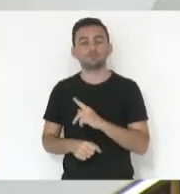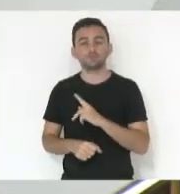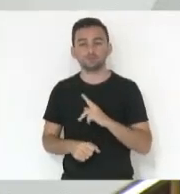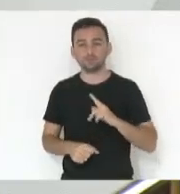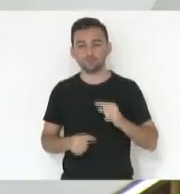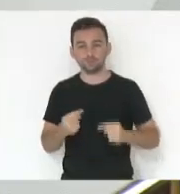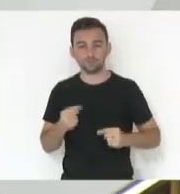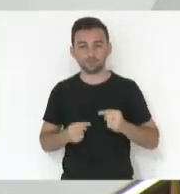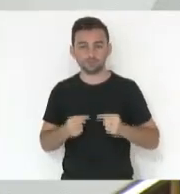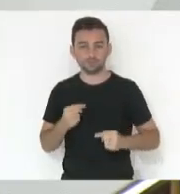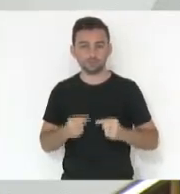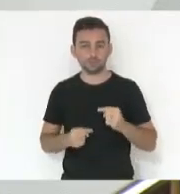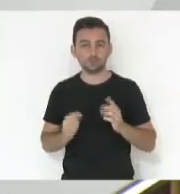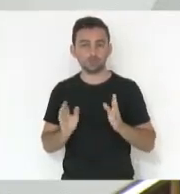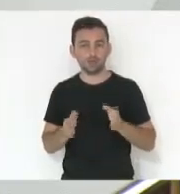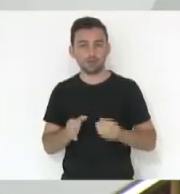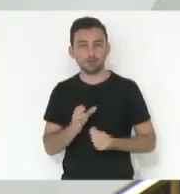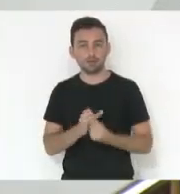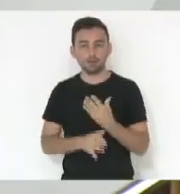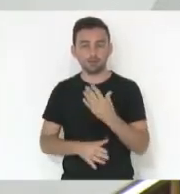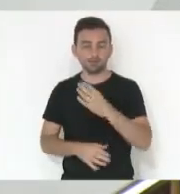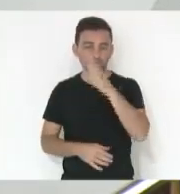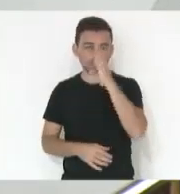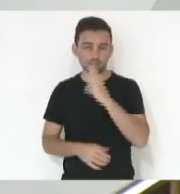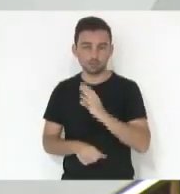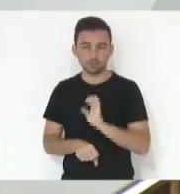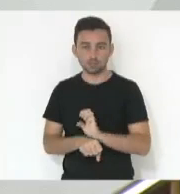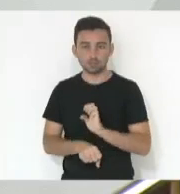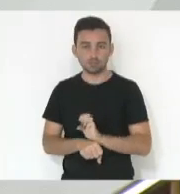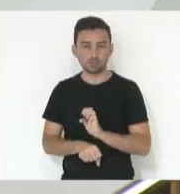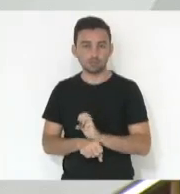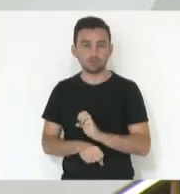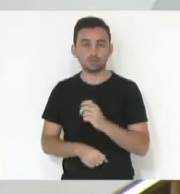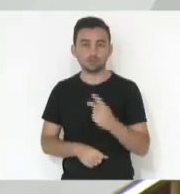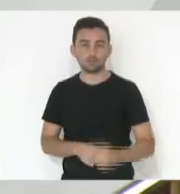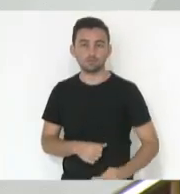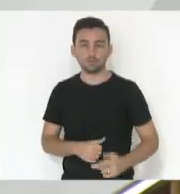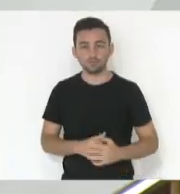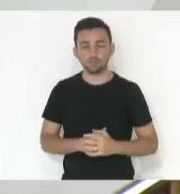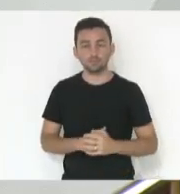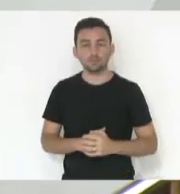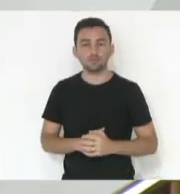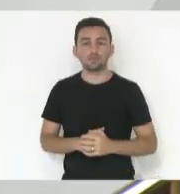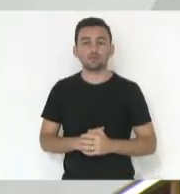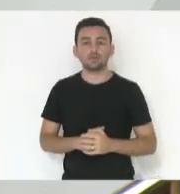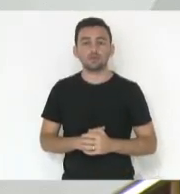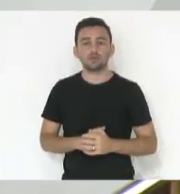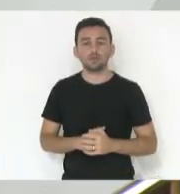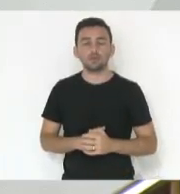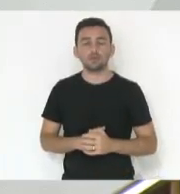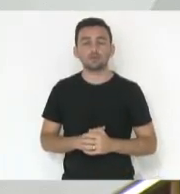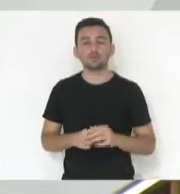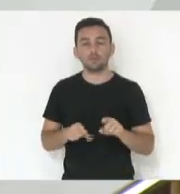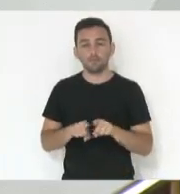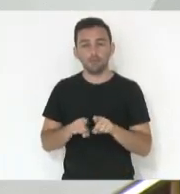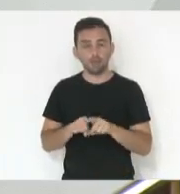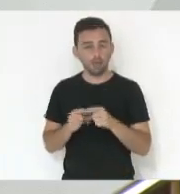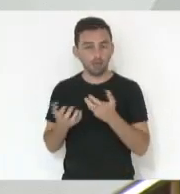públicas estabelecidas pelo Estado brasileiro. Ela busca